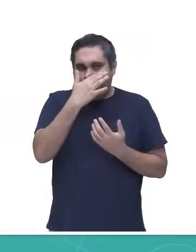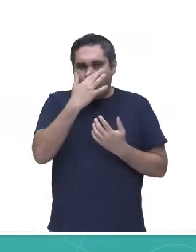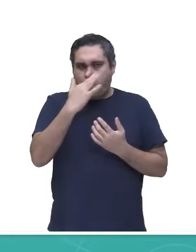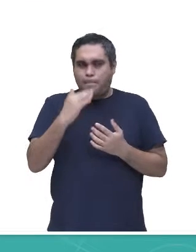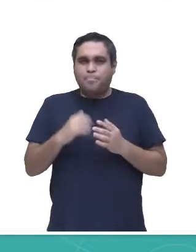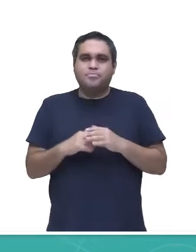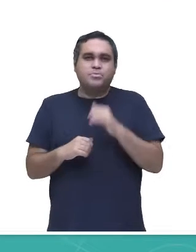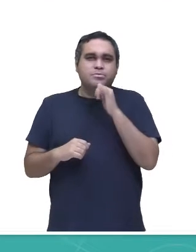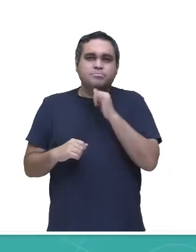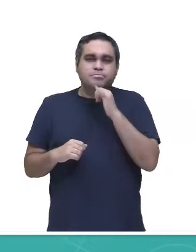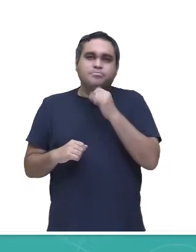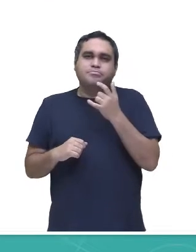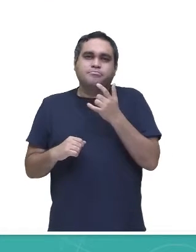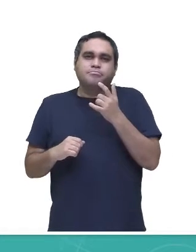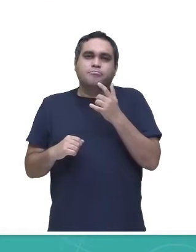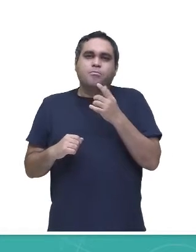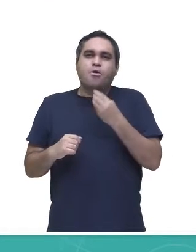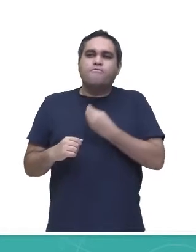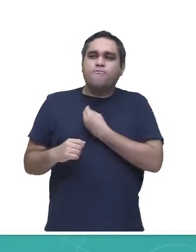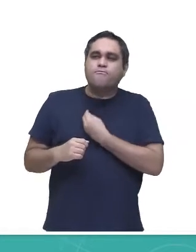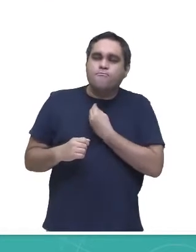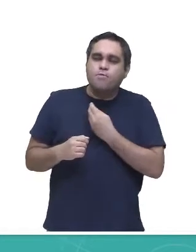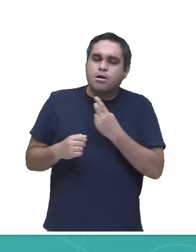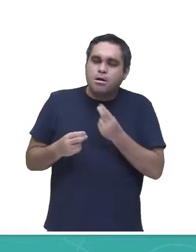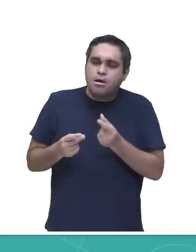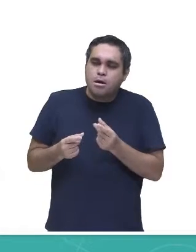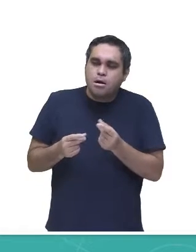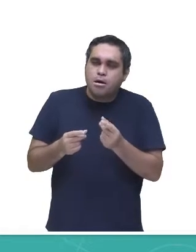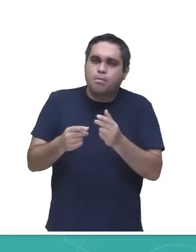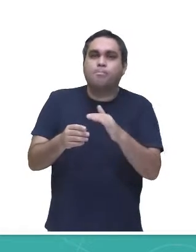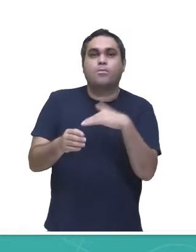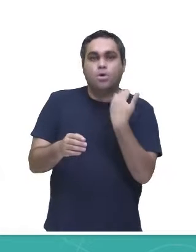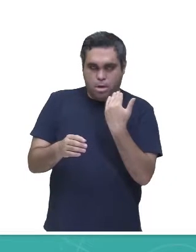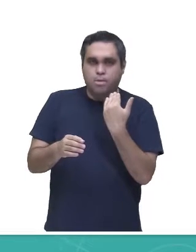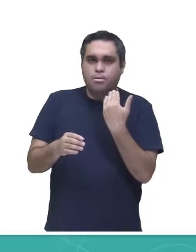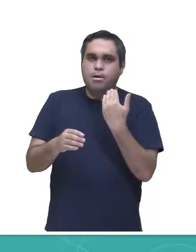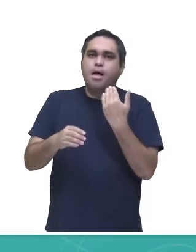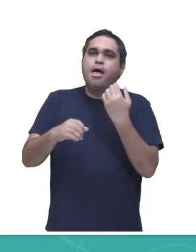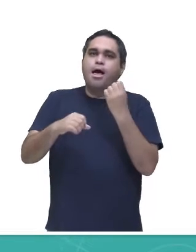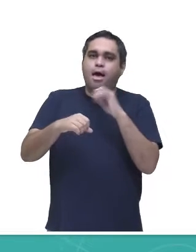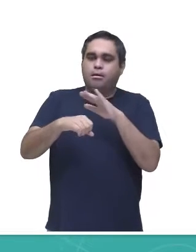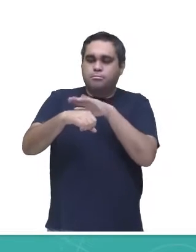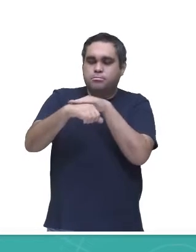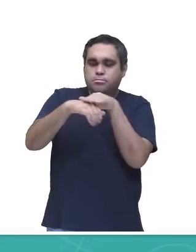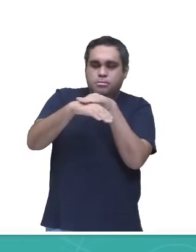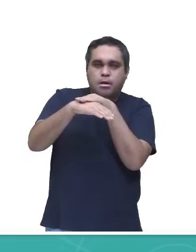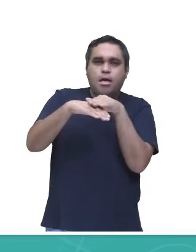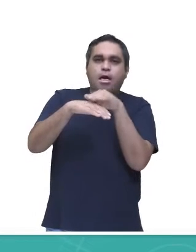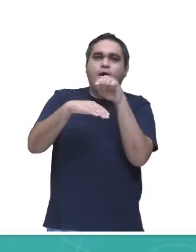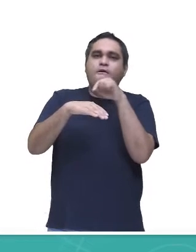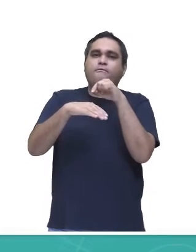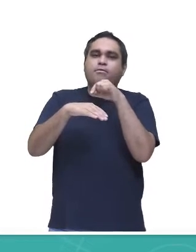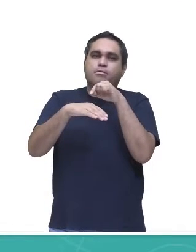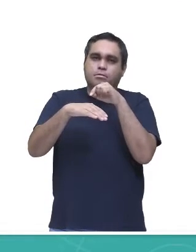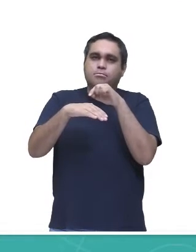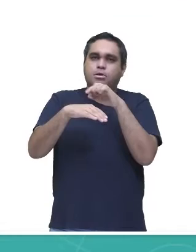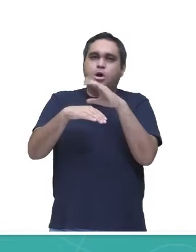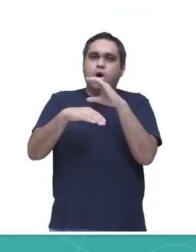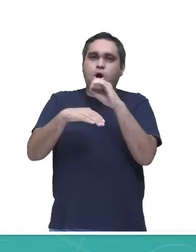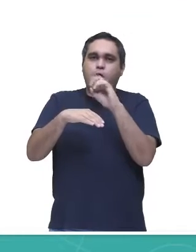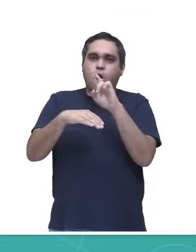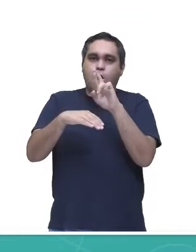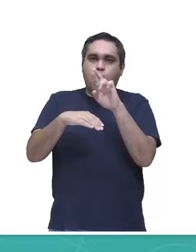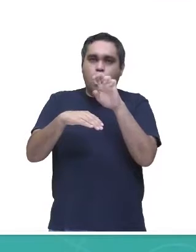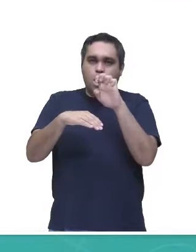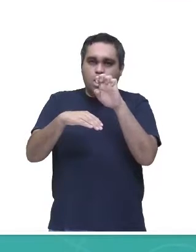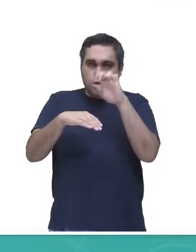prazo de validade, e elas vão ser depositadas nessa parte mais superficial da pele, formando essa camada córnea que a gente está observando. E